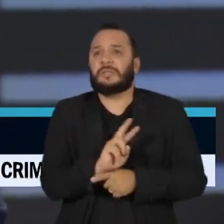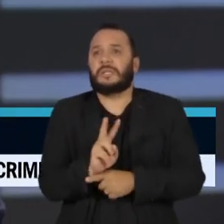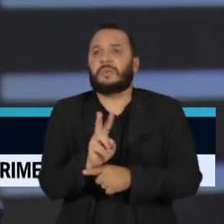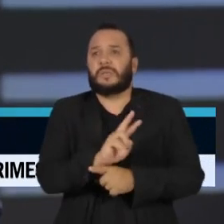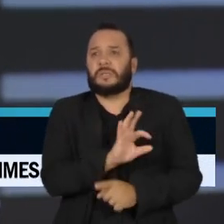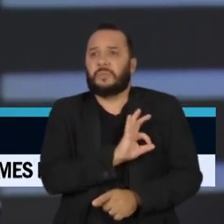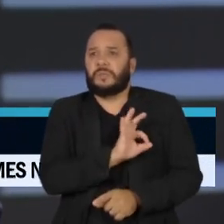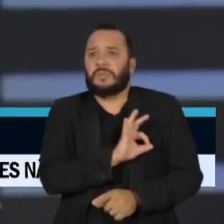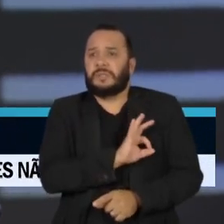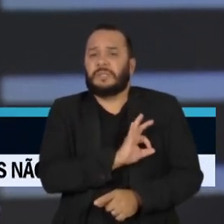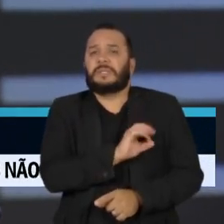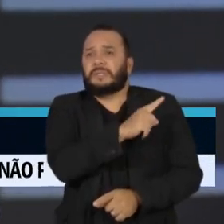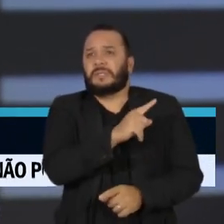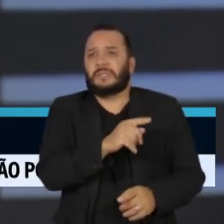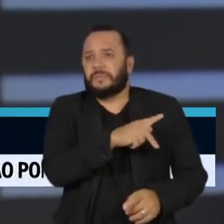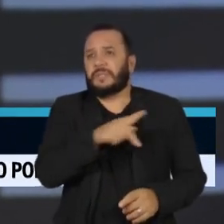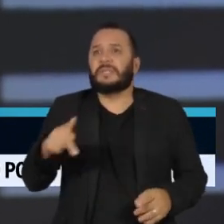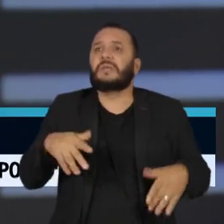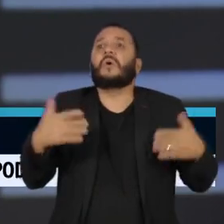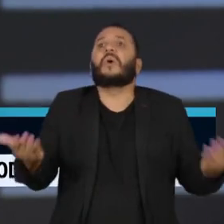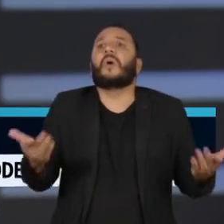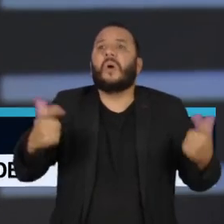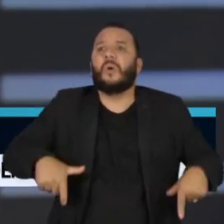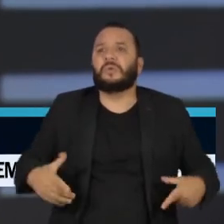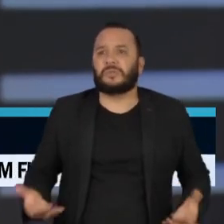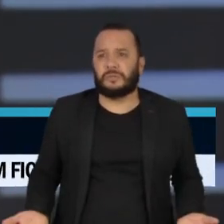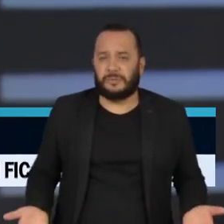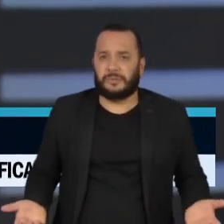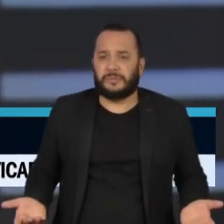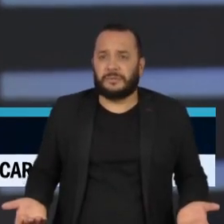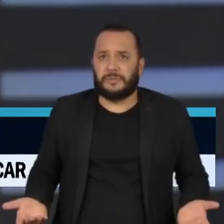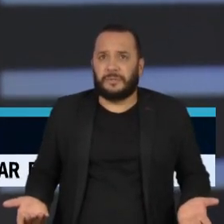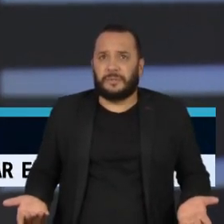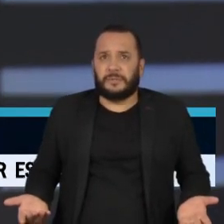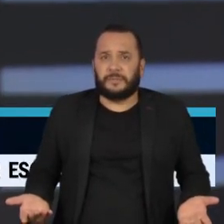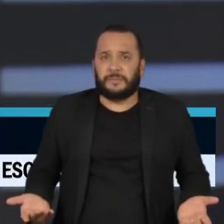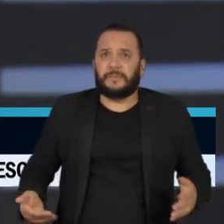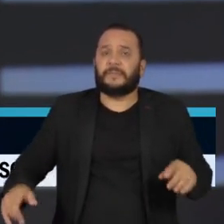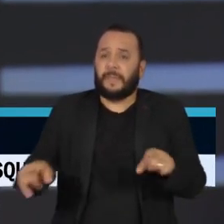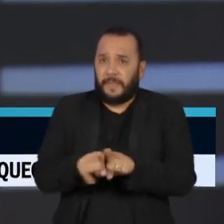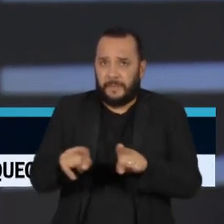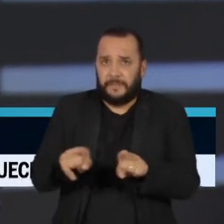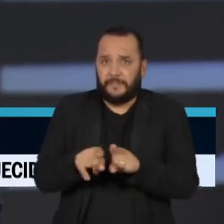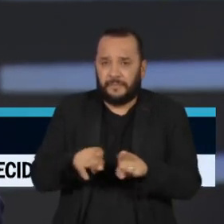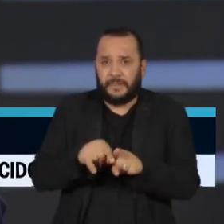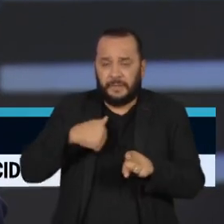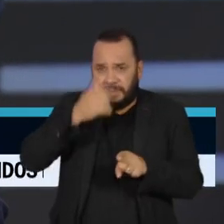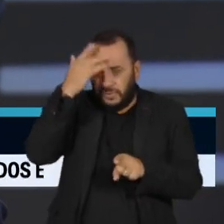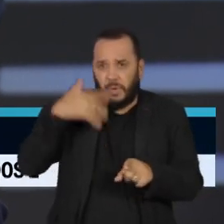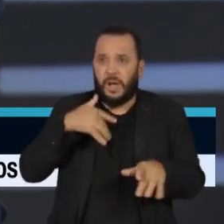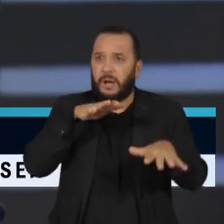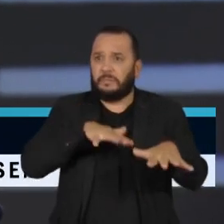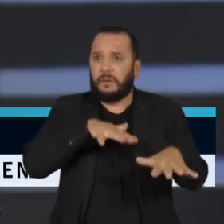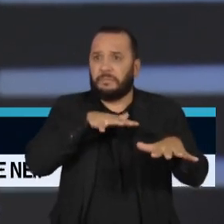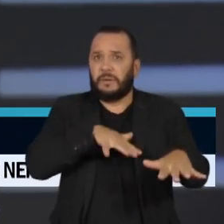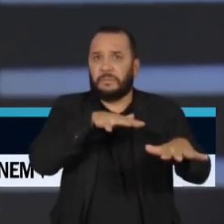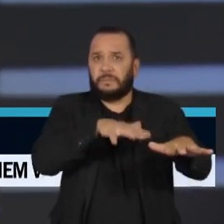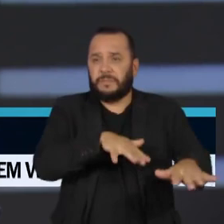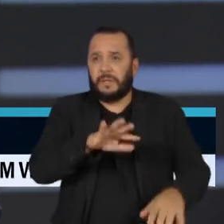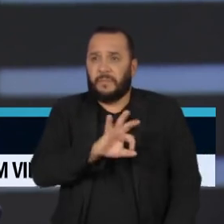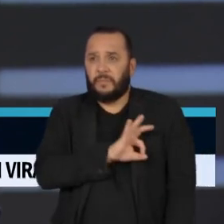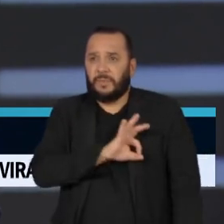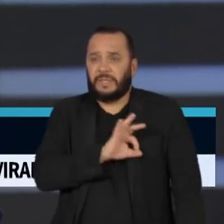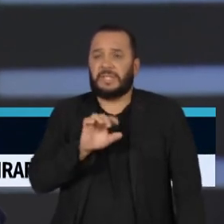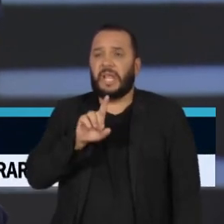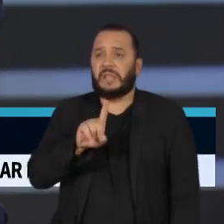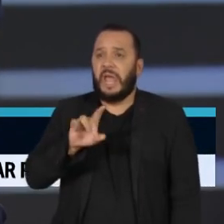lá no palácio Planalto onde estava né é possível escutar golpistas terroristas como a Polícia Militar do